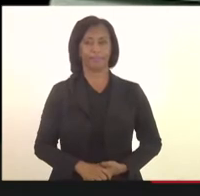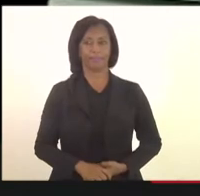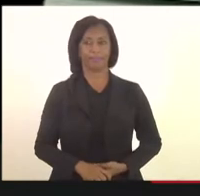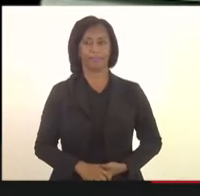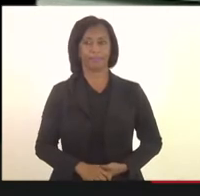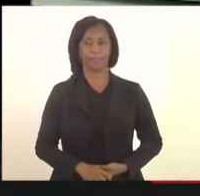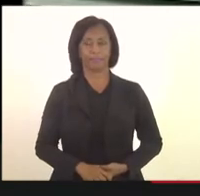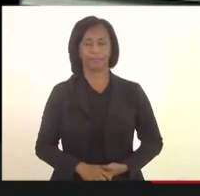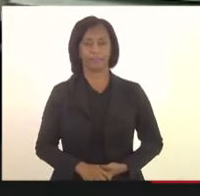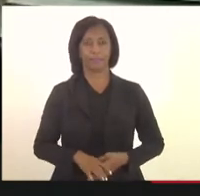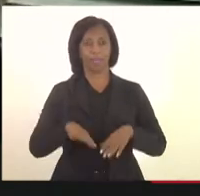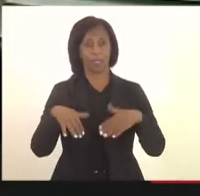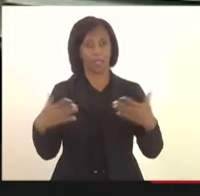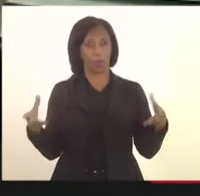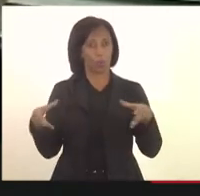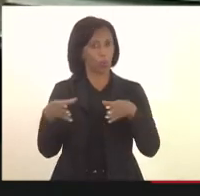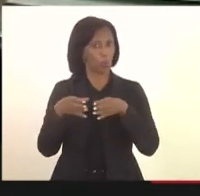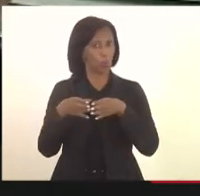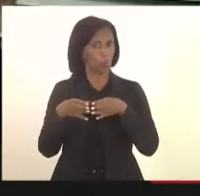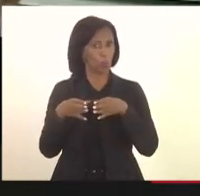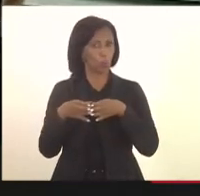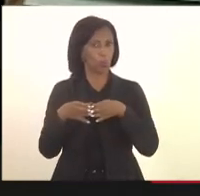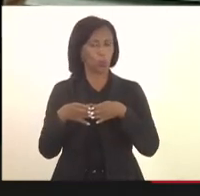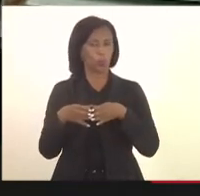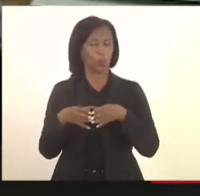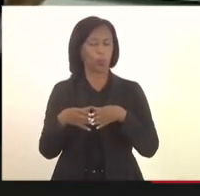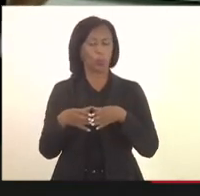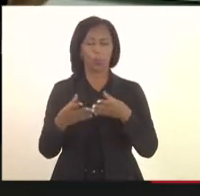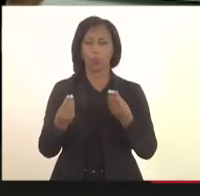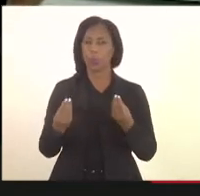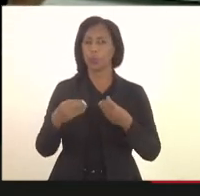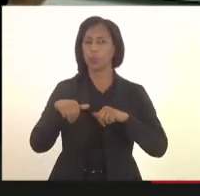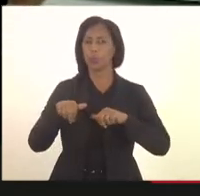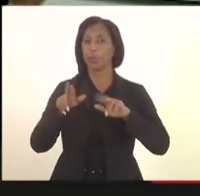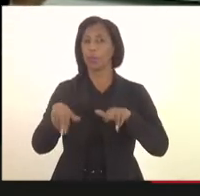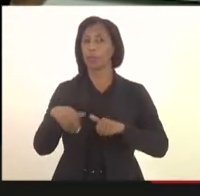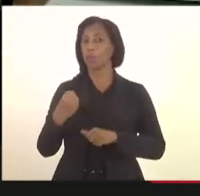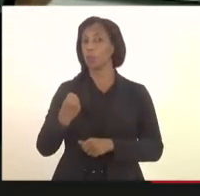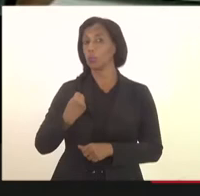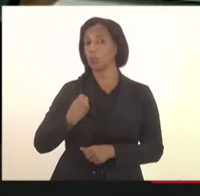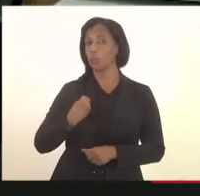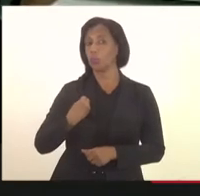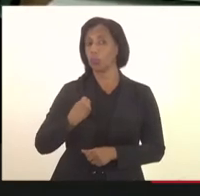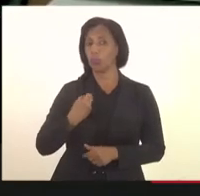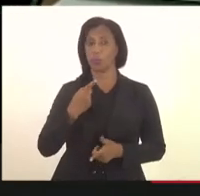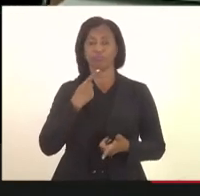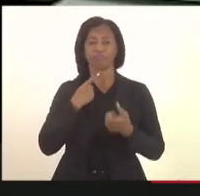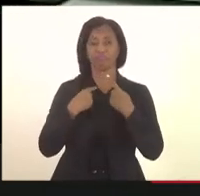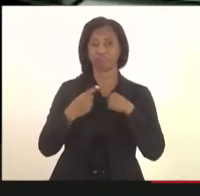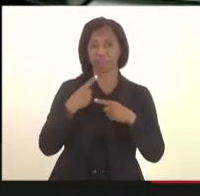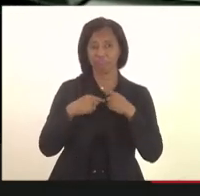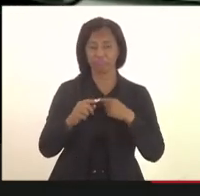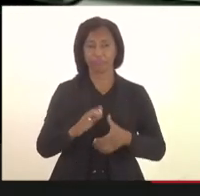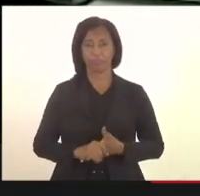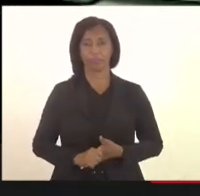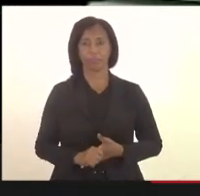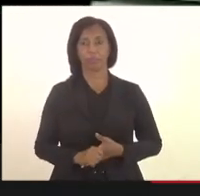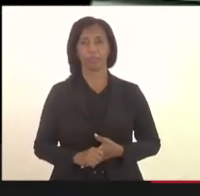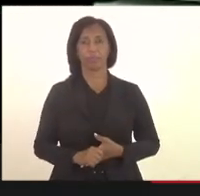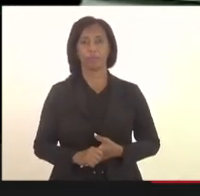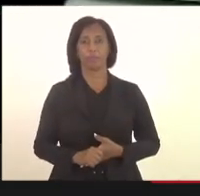E uma equipe muito aquém do número desejado